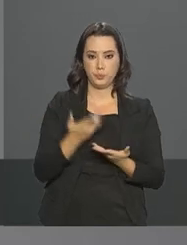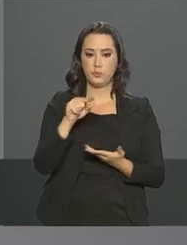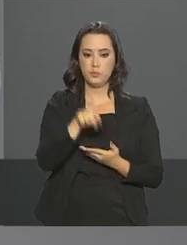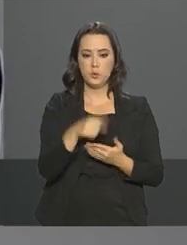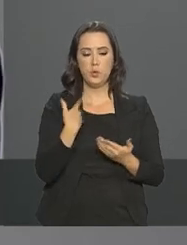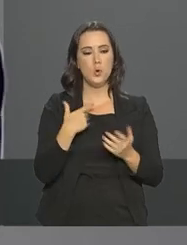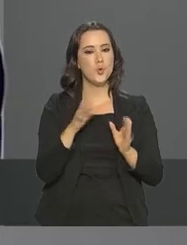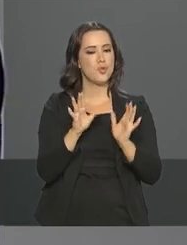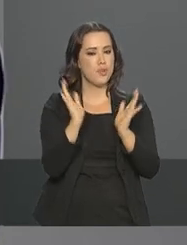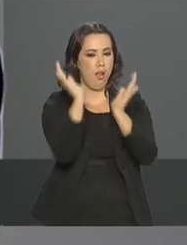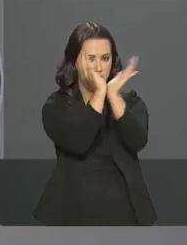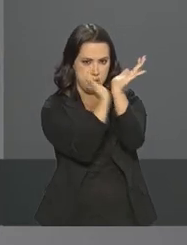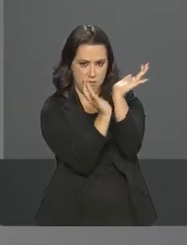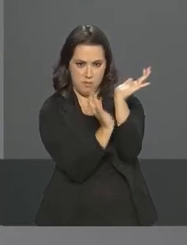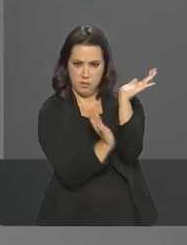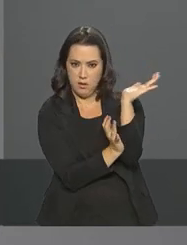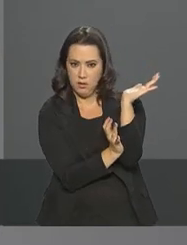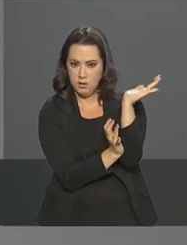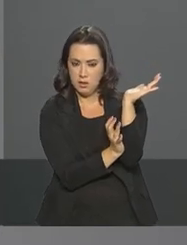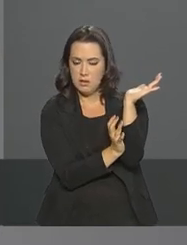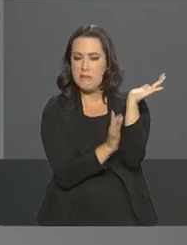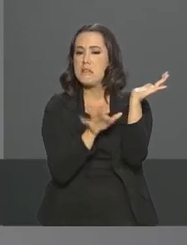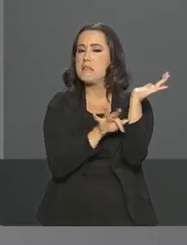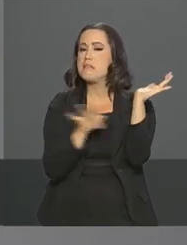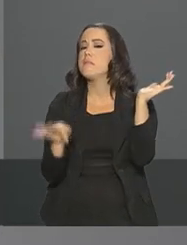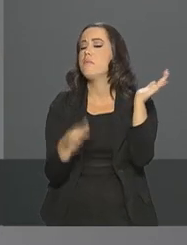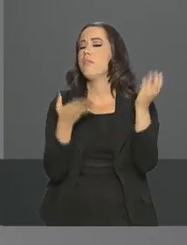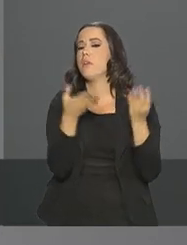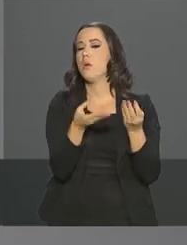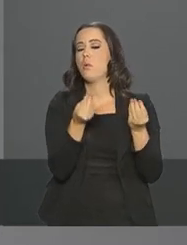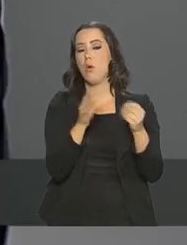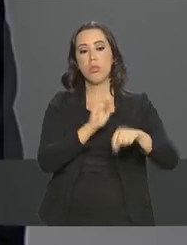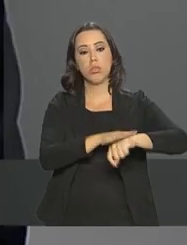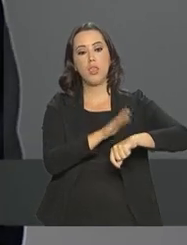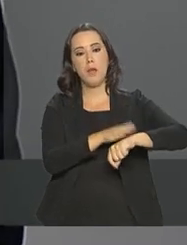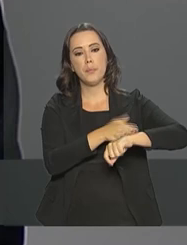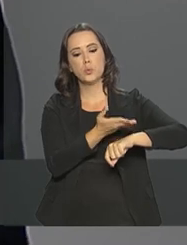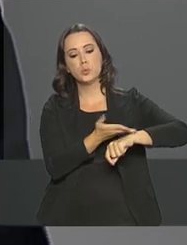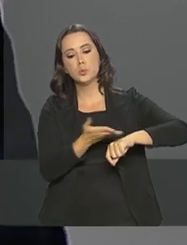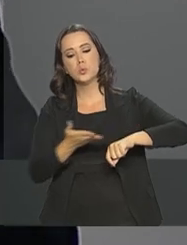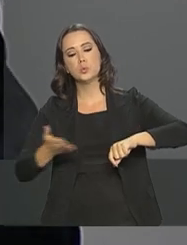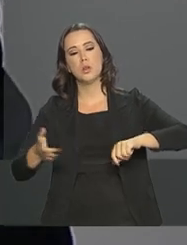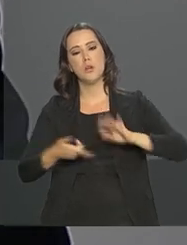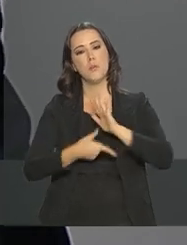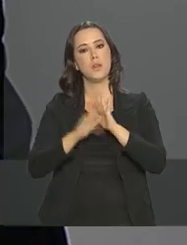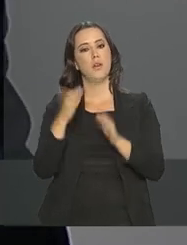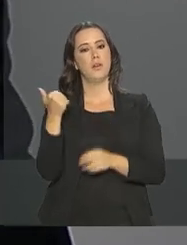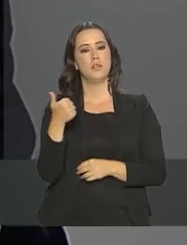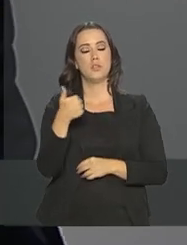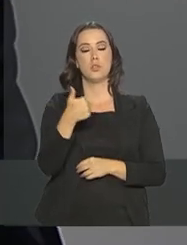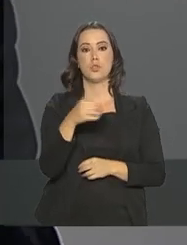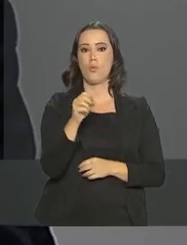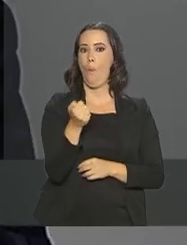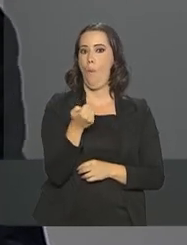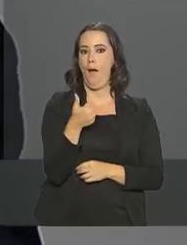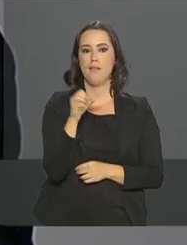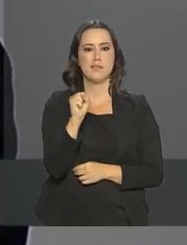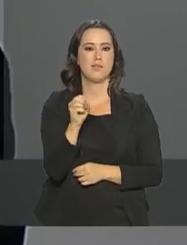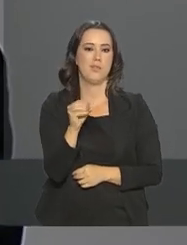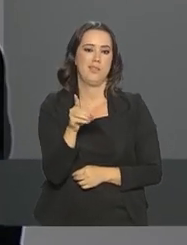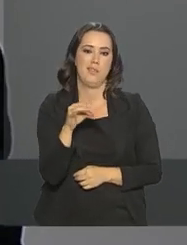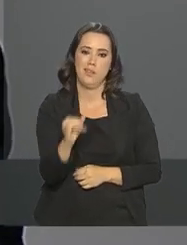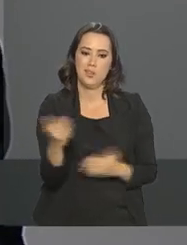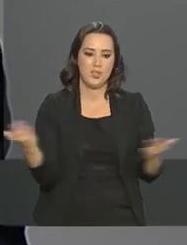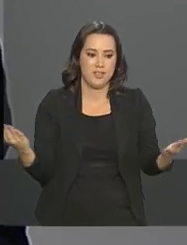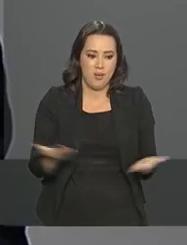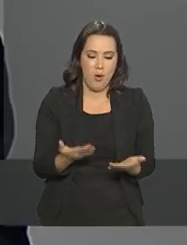da desburocratização não é o próprio tempo para abertura de empresas que era de 79 quase 80 dias caiu